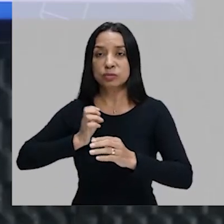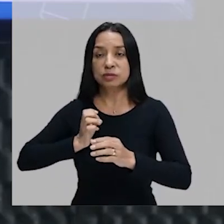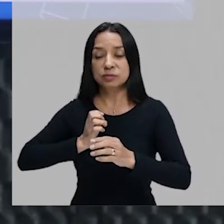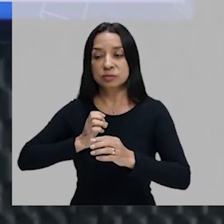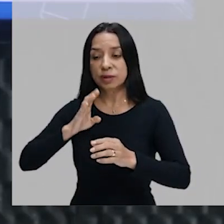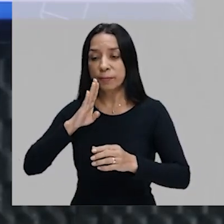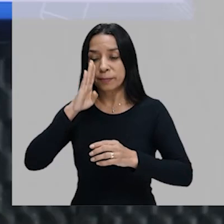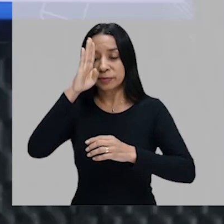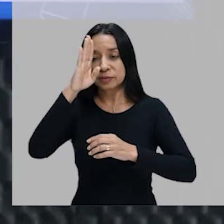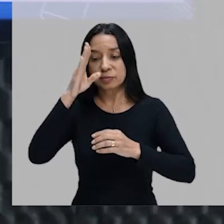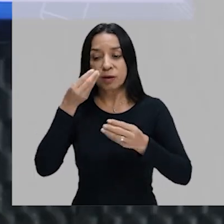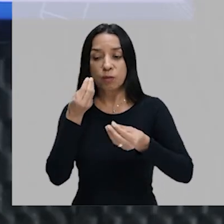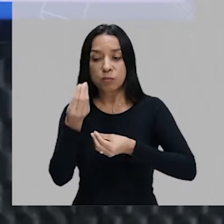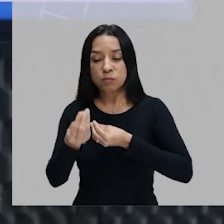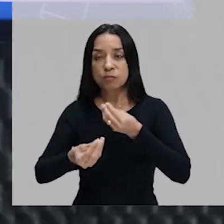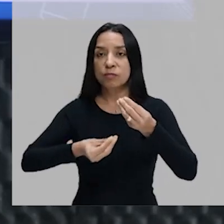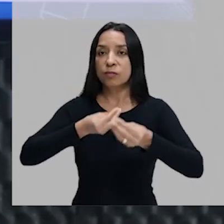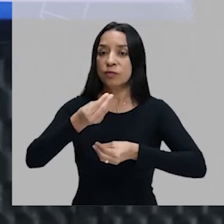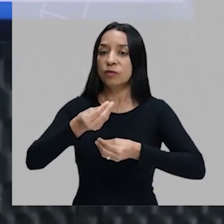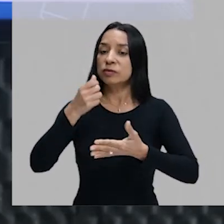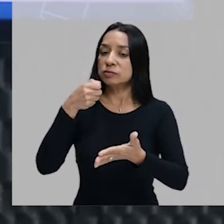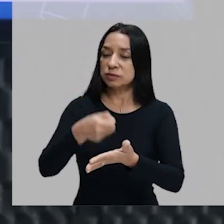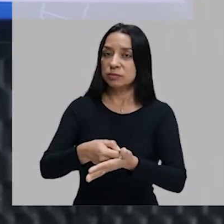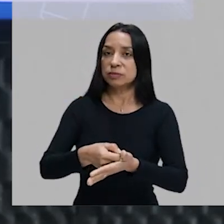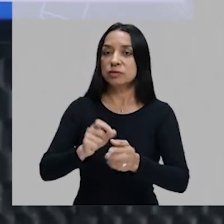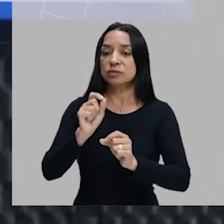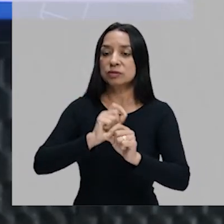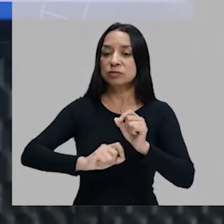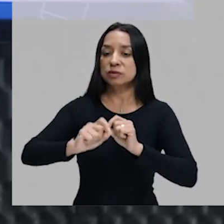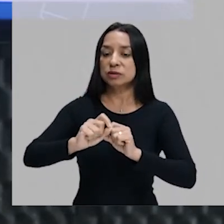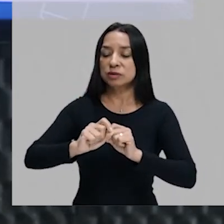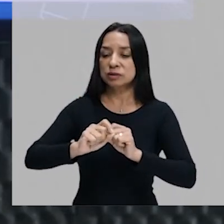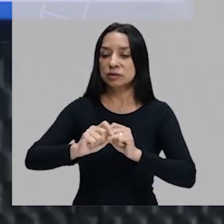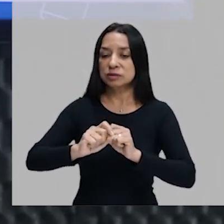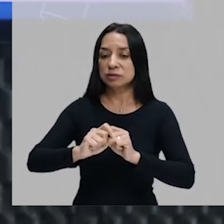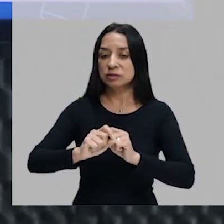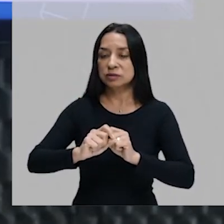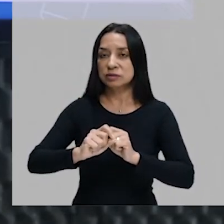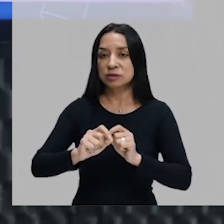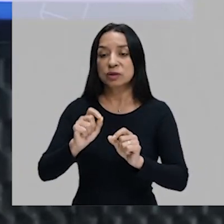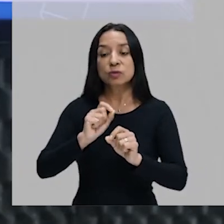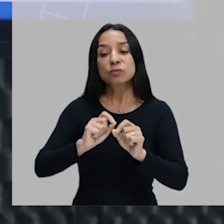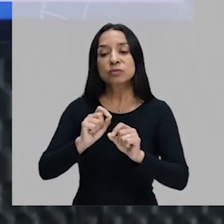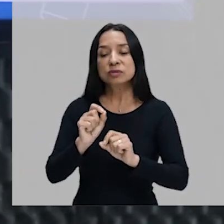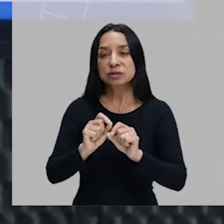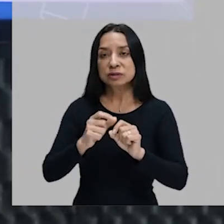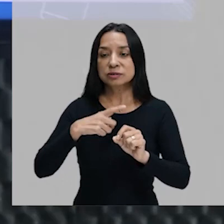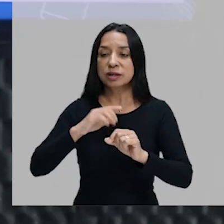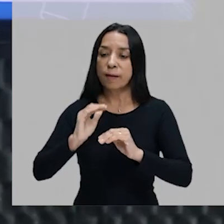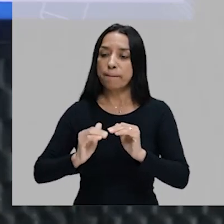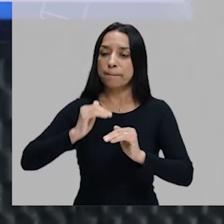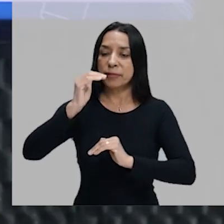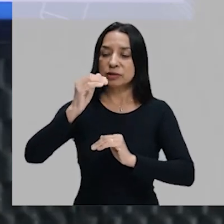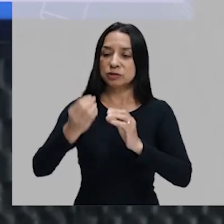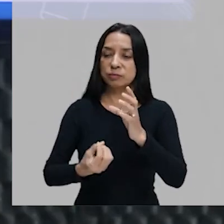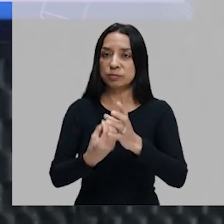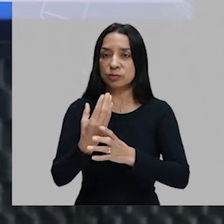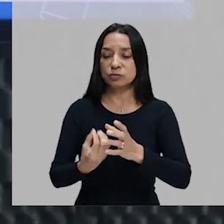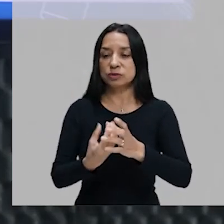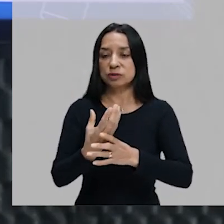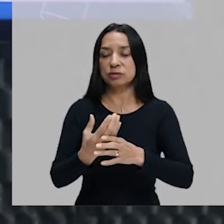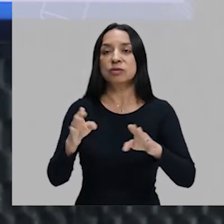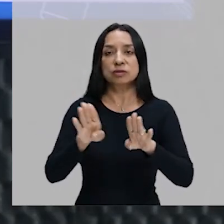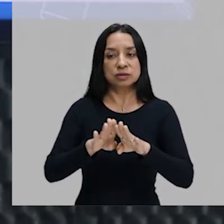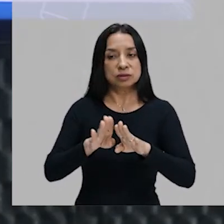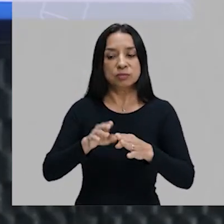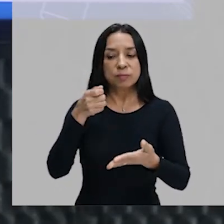de pagamento desses camponeses eram através do excedente, da sobra da produção. Mas eles também pagavam através